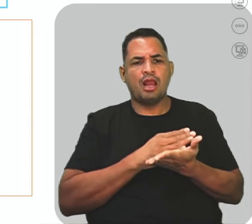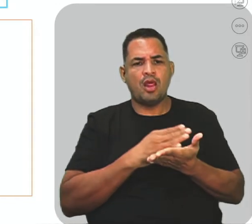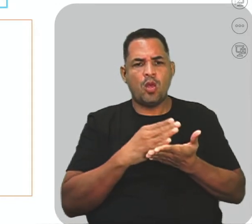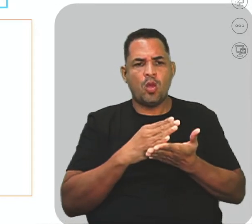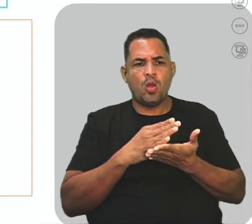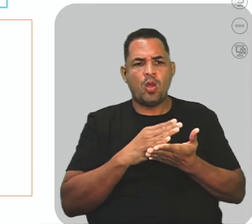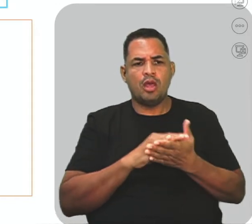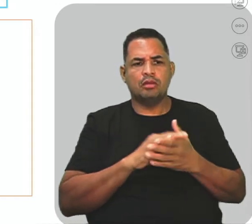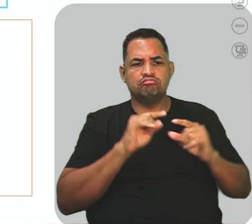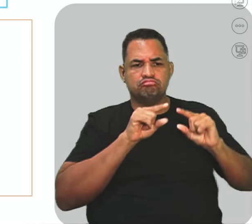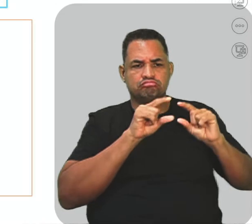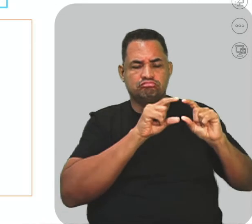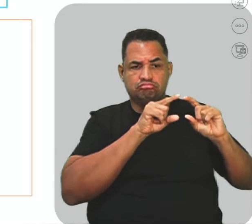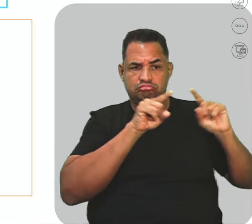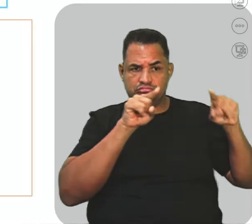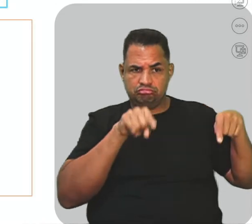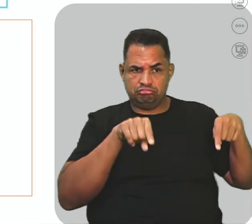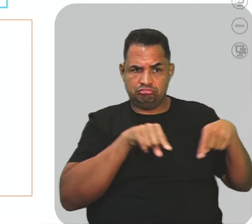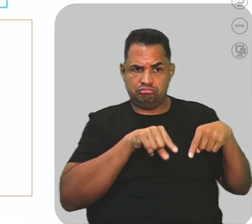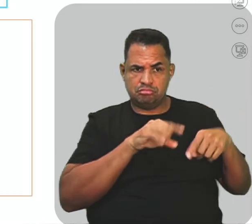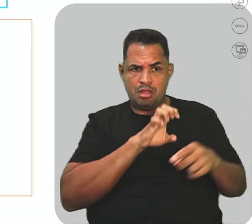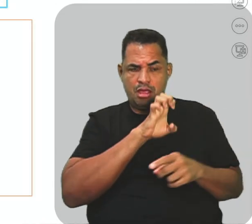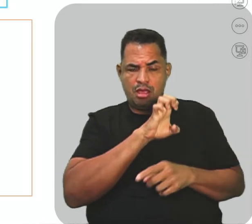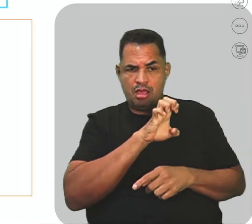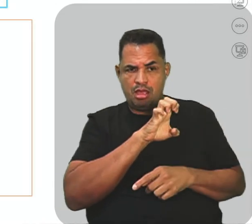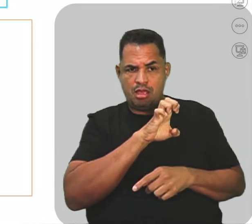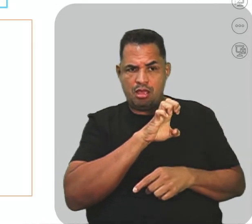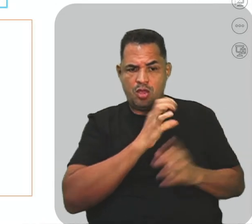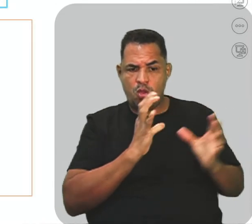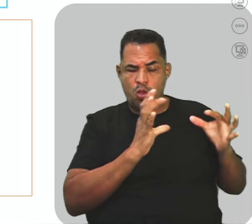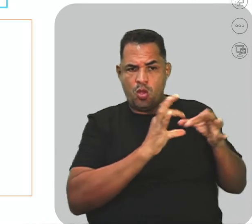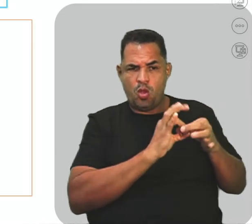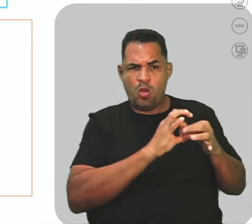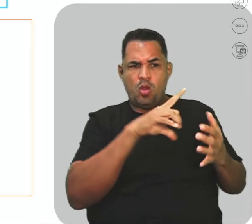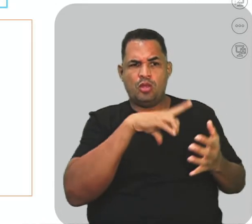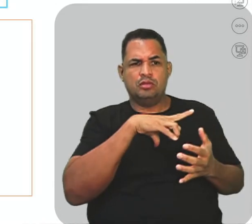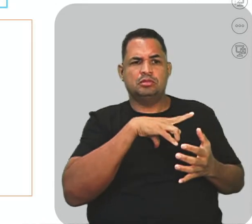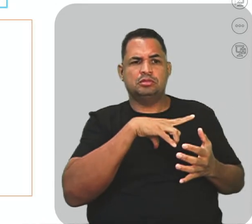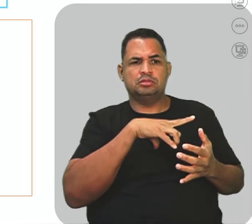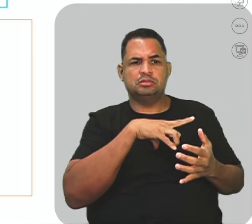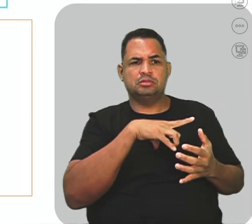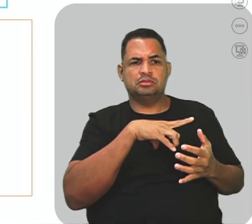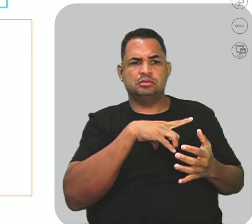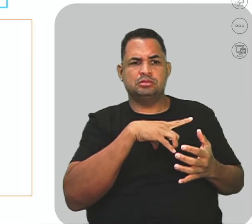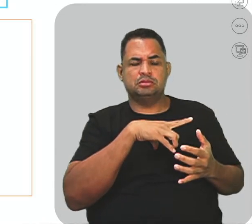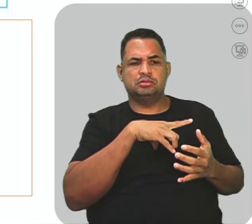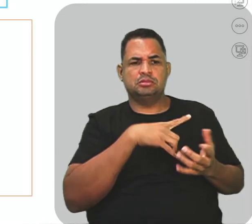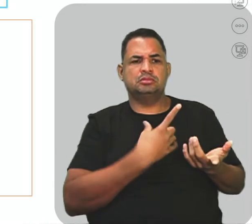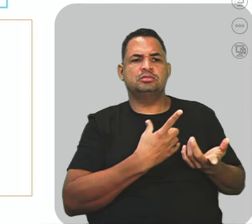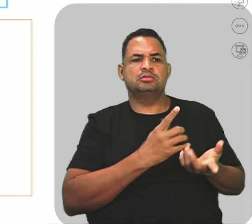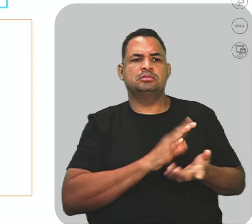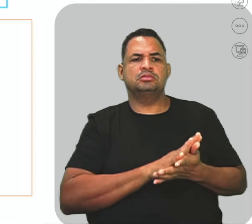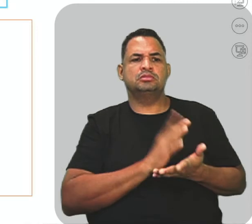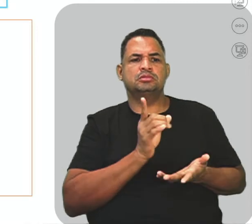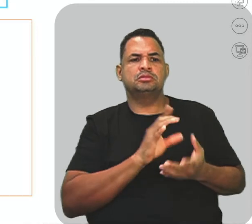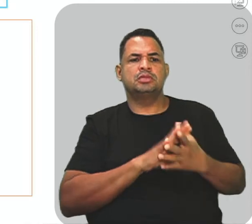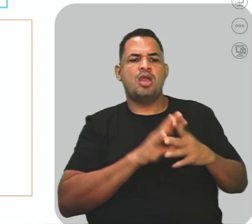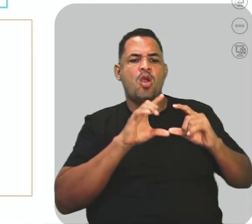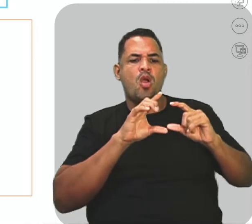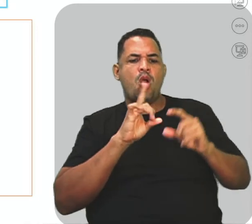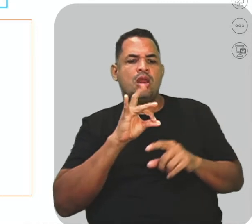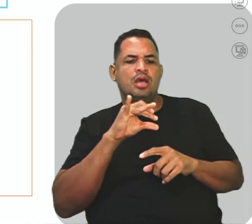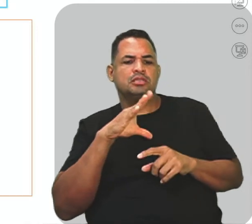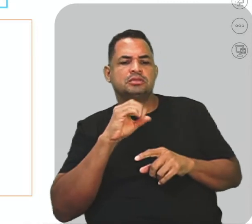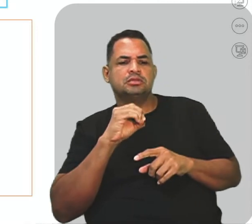segundo verso, a partir da conjunção e, né? E aí nós temos essa oração coordenada